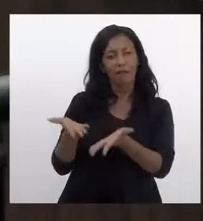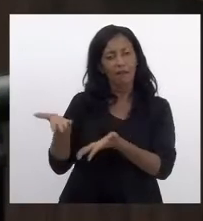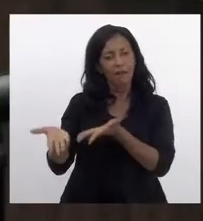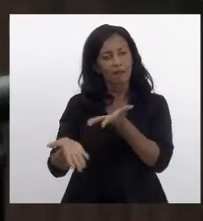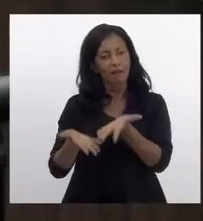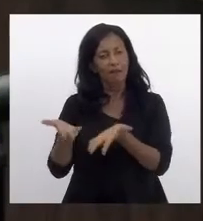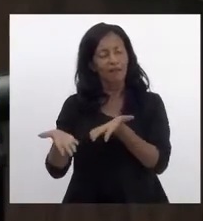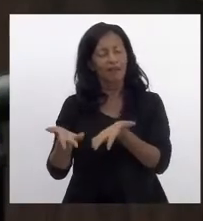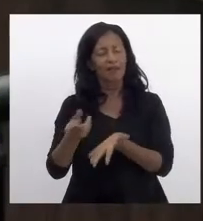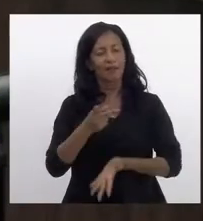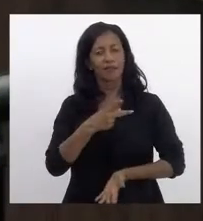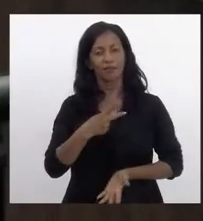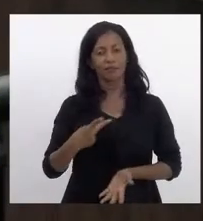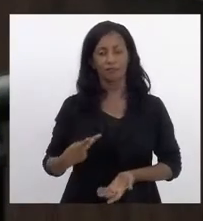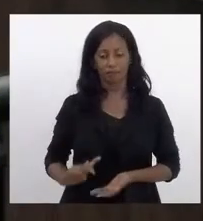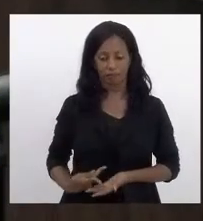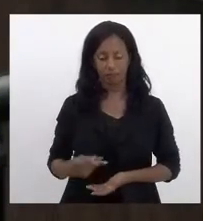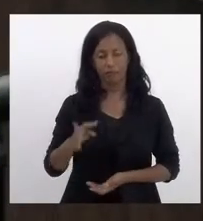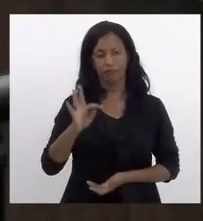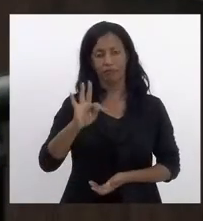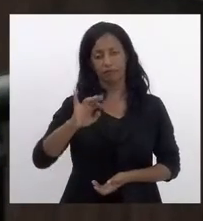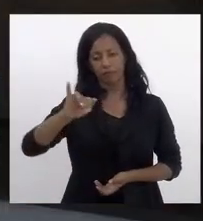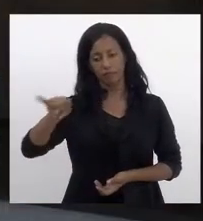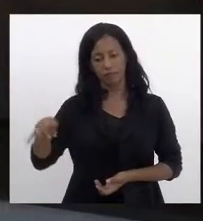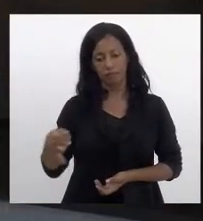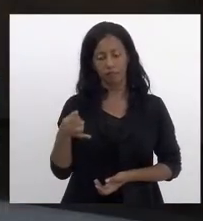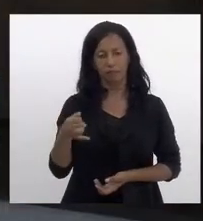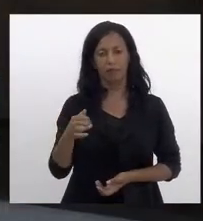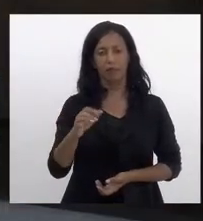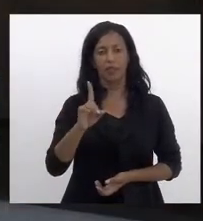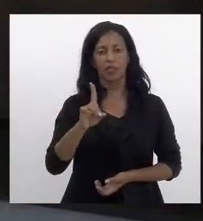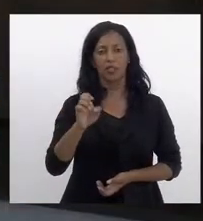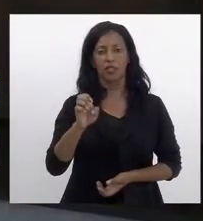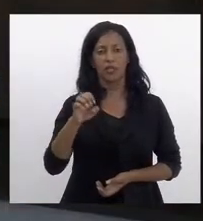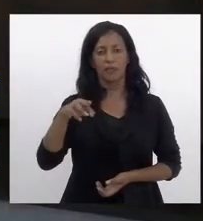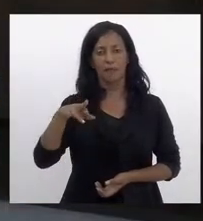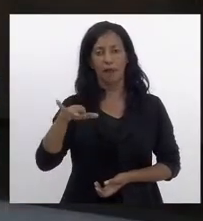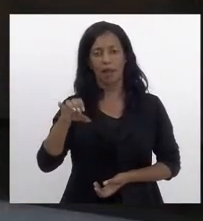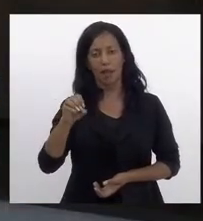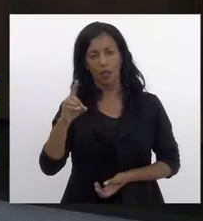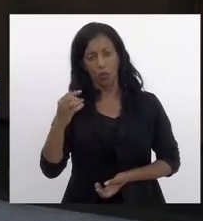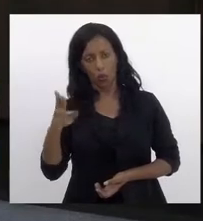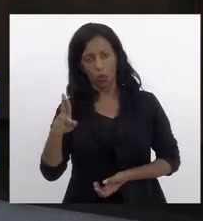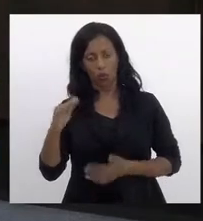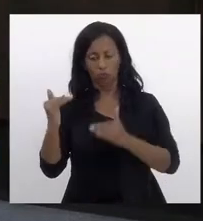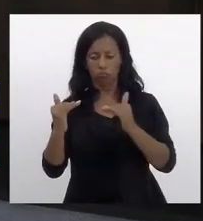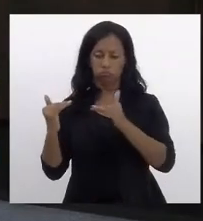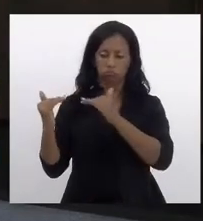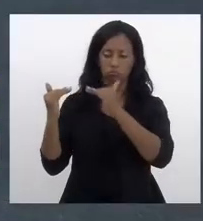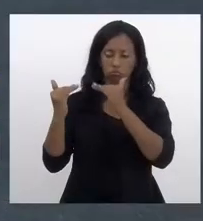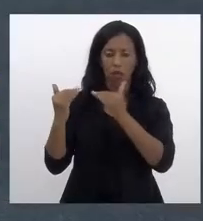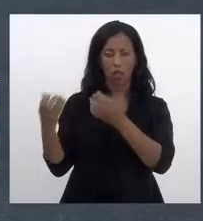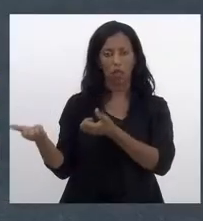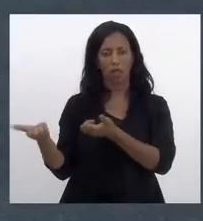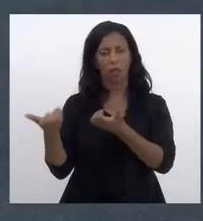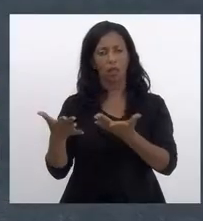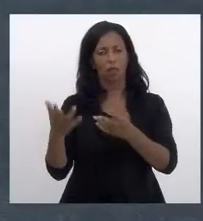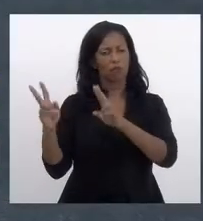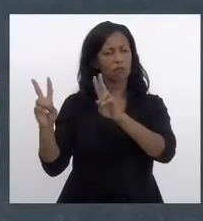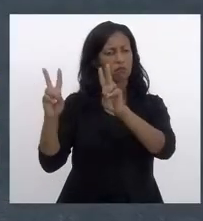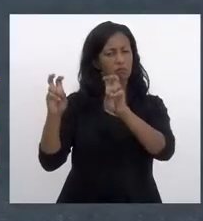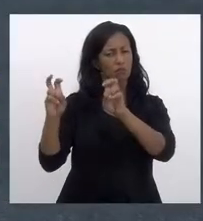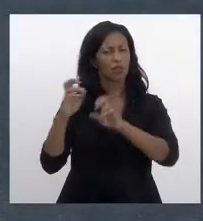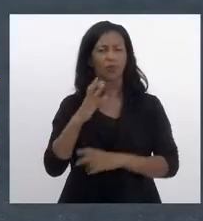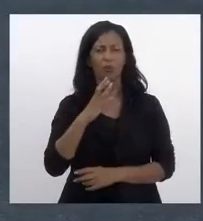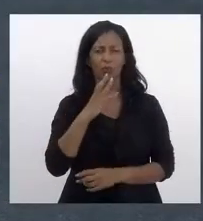o presidente do TJ, o desembargador Henrique Figueiras, né, deu a esse assunto. Eu conheço muito